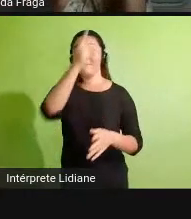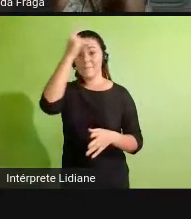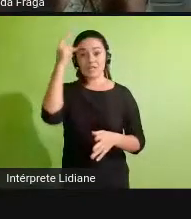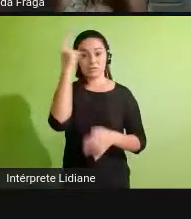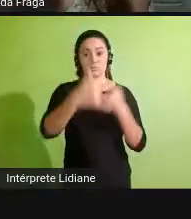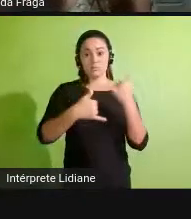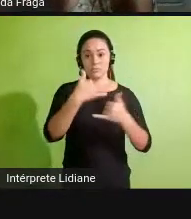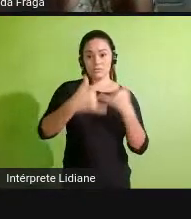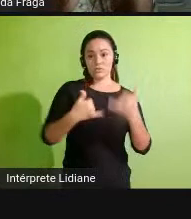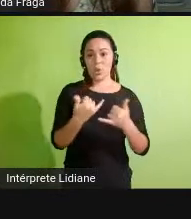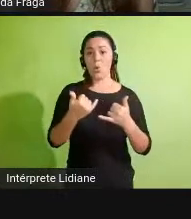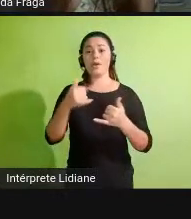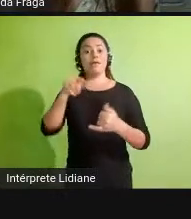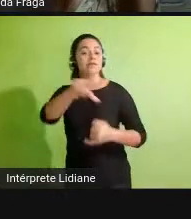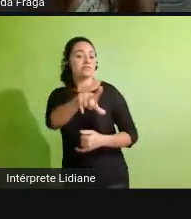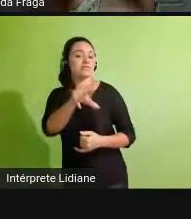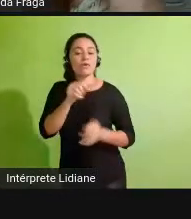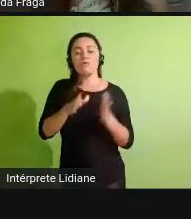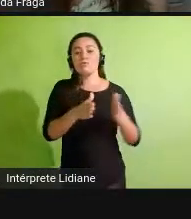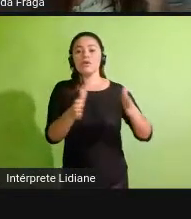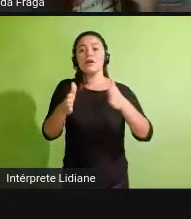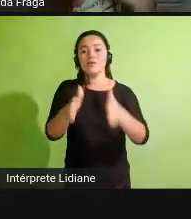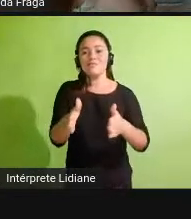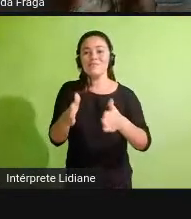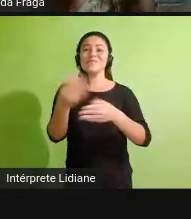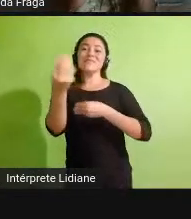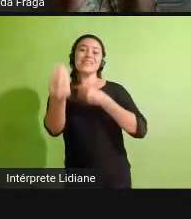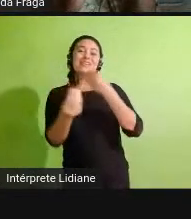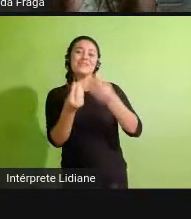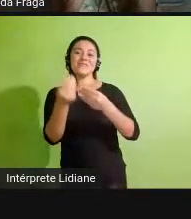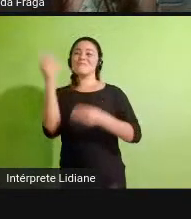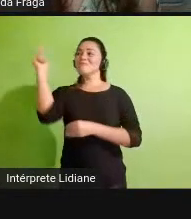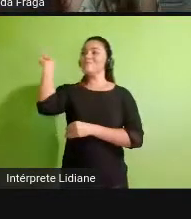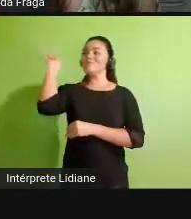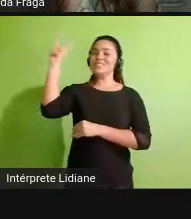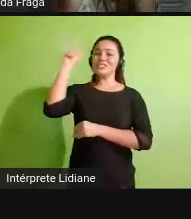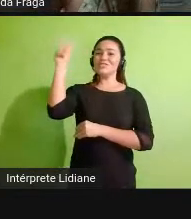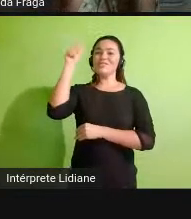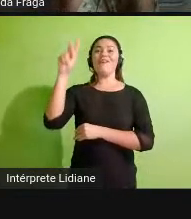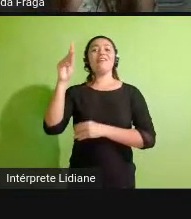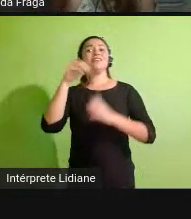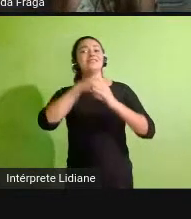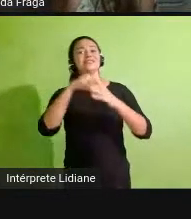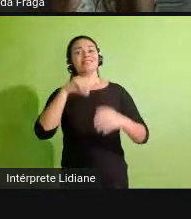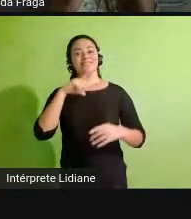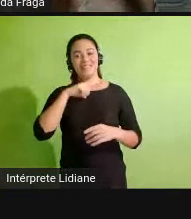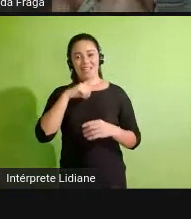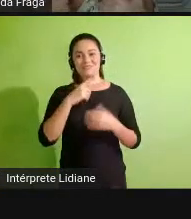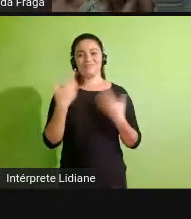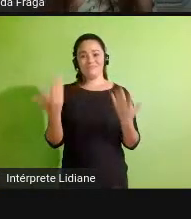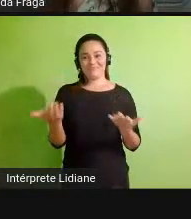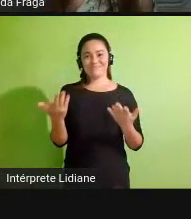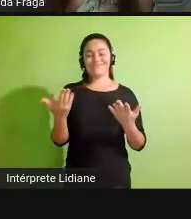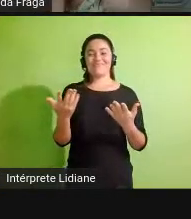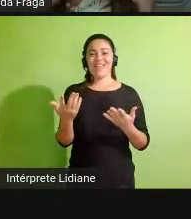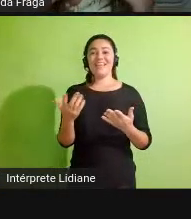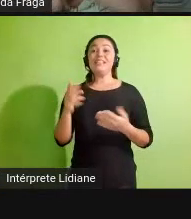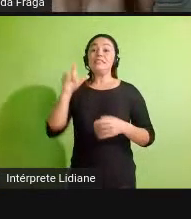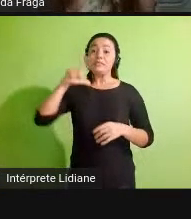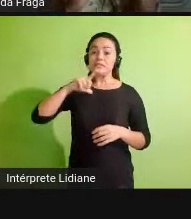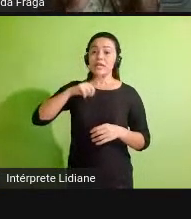dessas personagens dentro do jogo. É, o jogo está disponível gratuitamente na Play Store, já que é um jogo para estudantes,